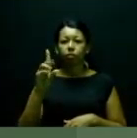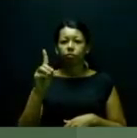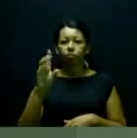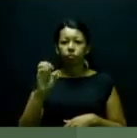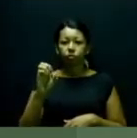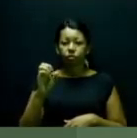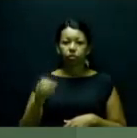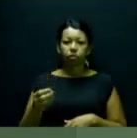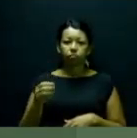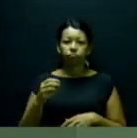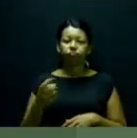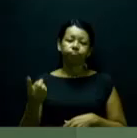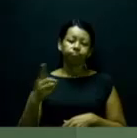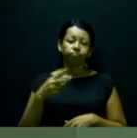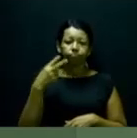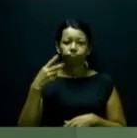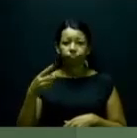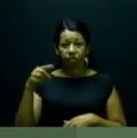nos visitaram,